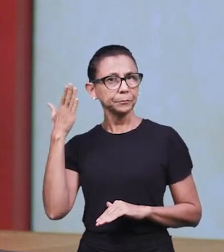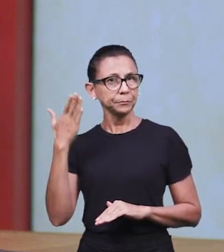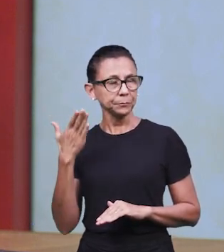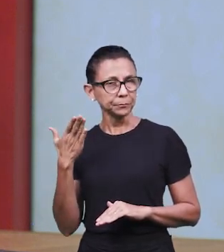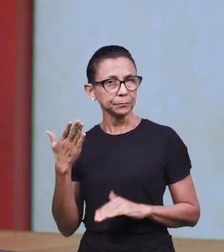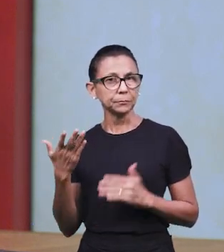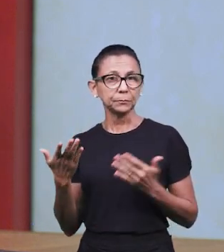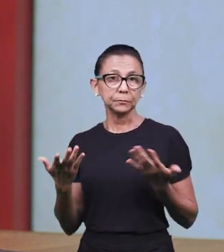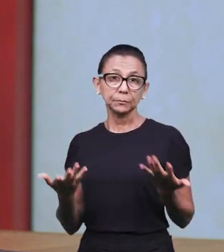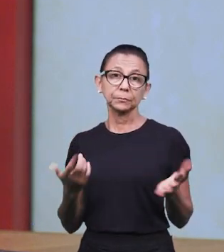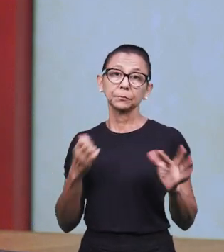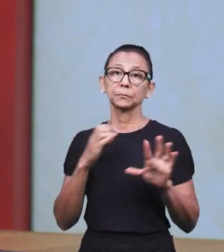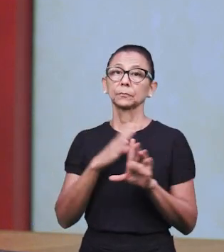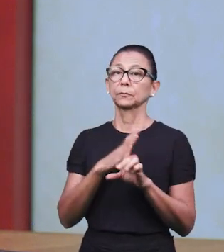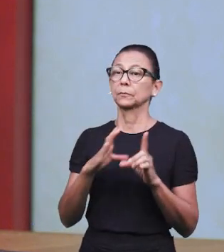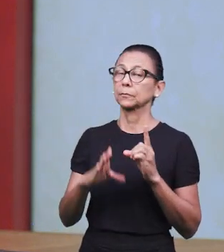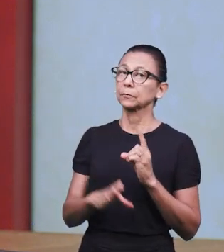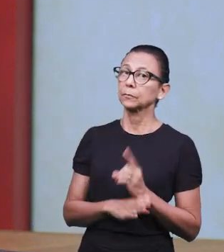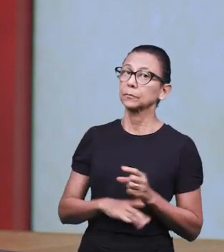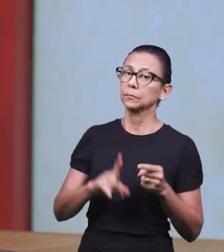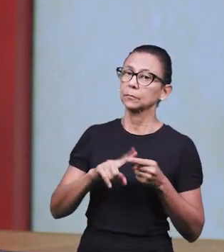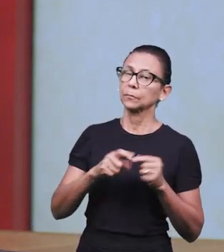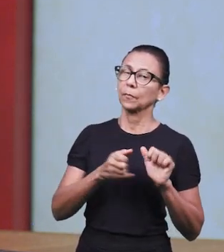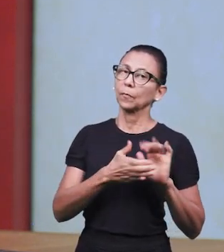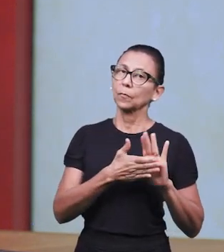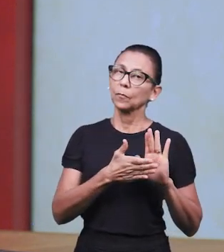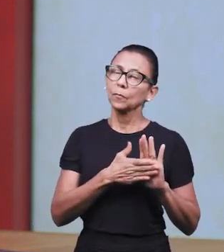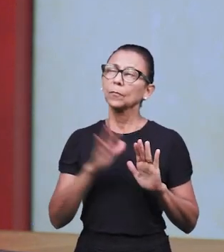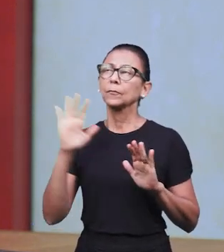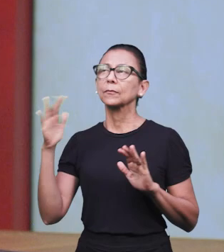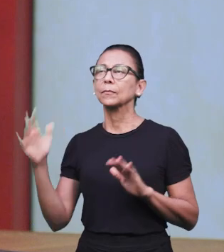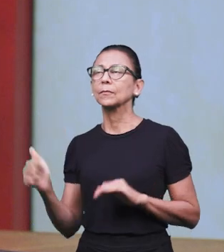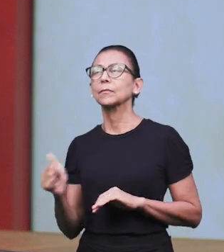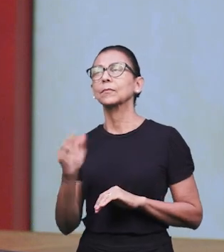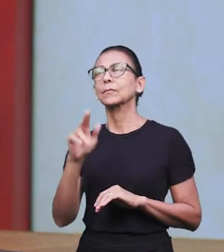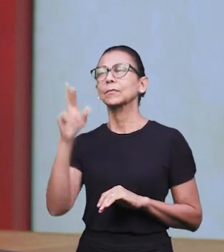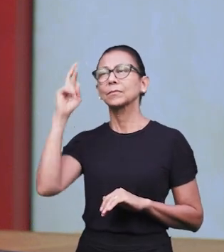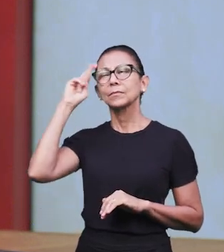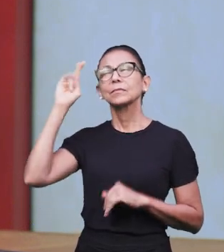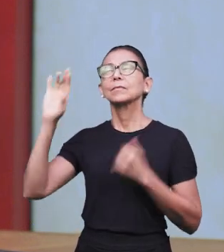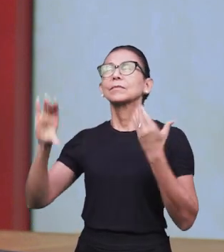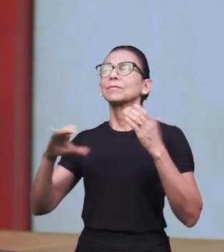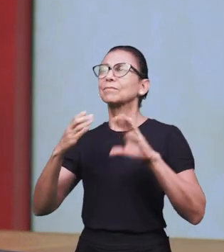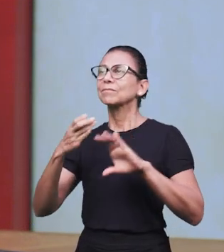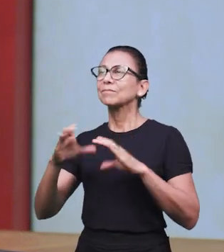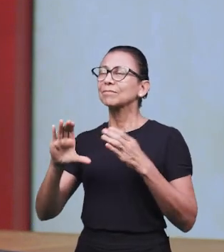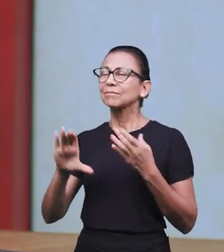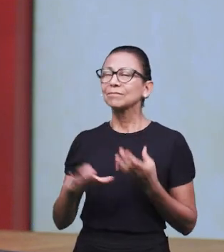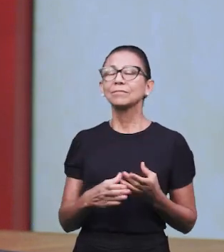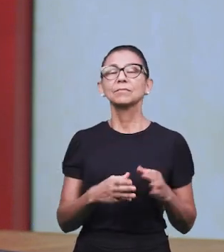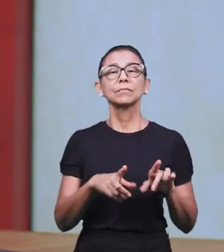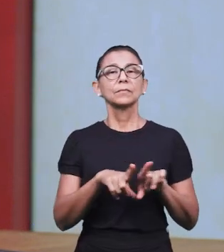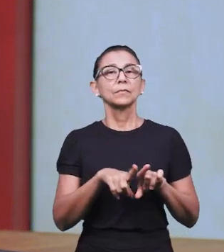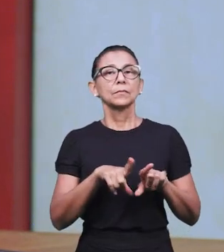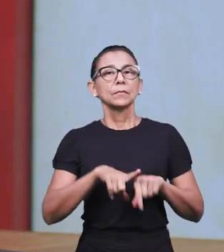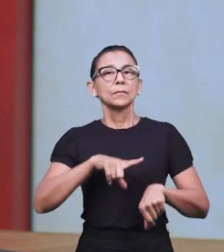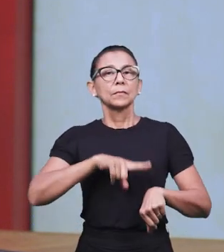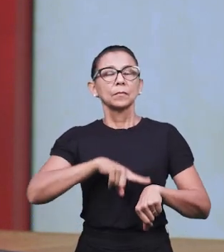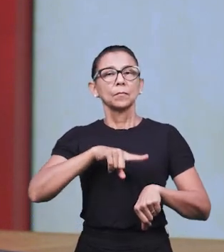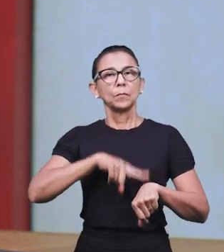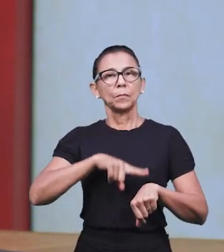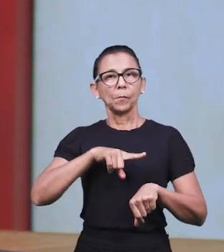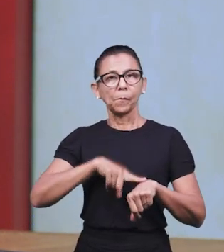ele tem claramente ali o momento do louvor, do momento que nós estamos adorando ao Senhor, cantando, e aquele momento em que